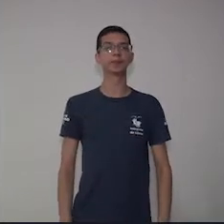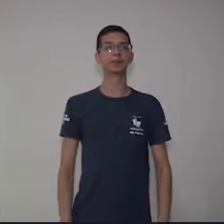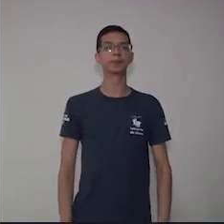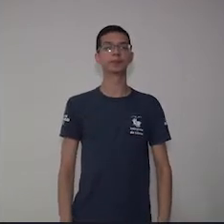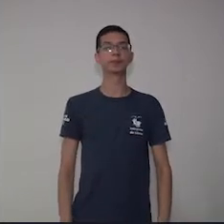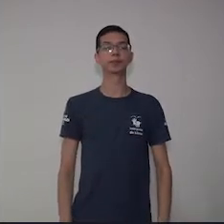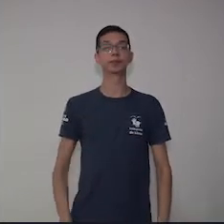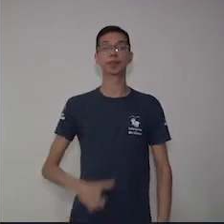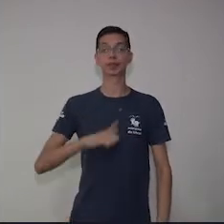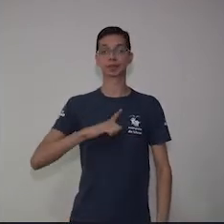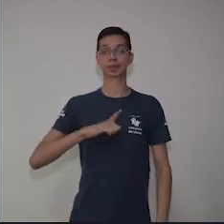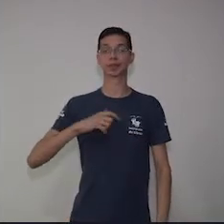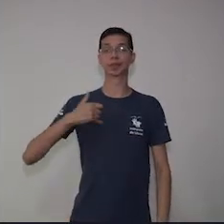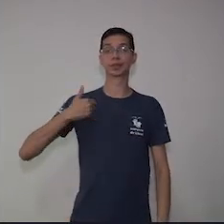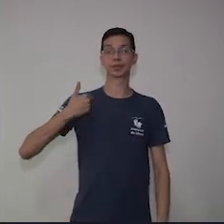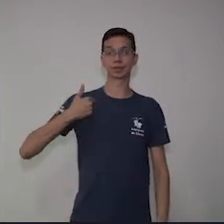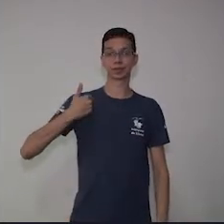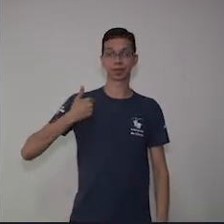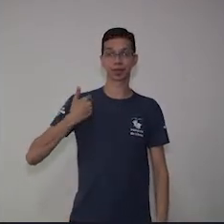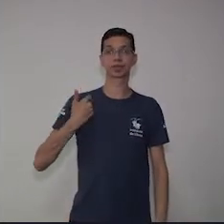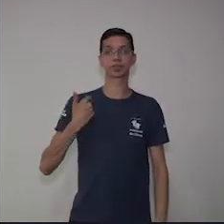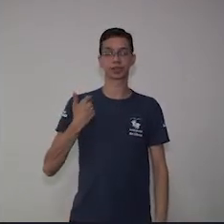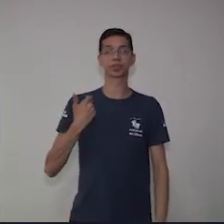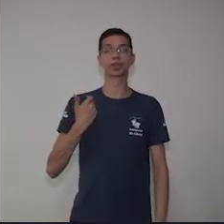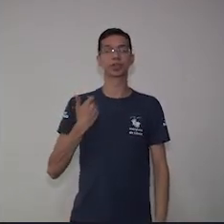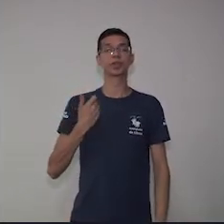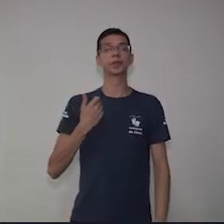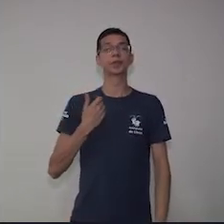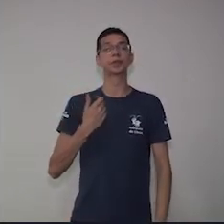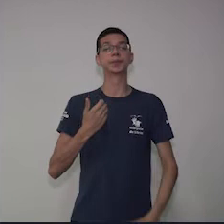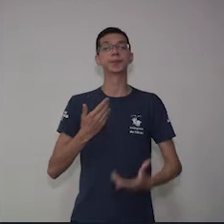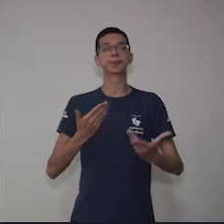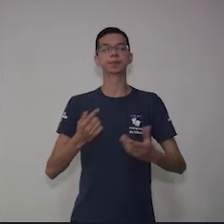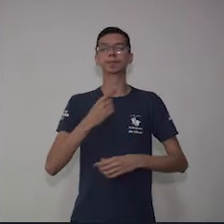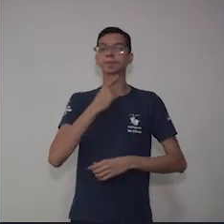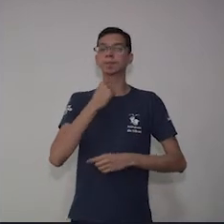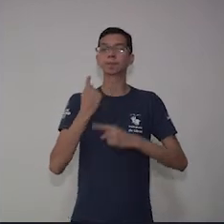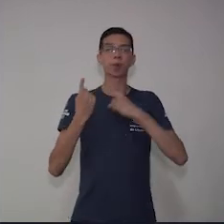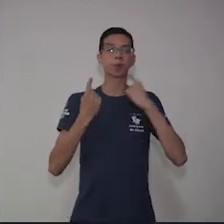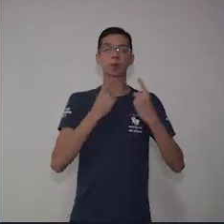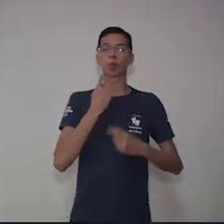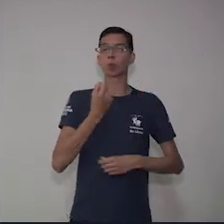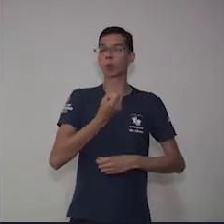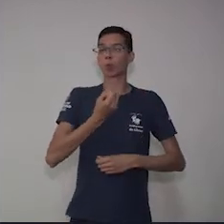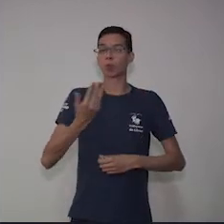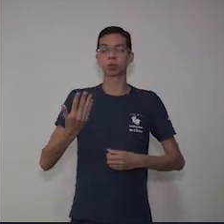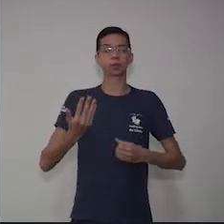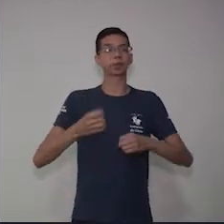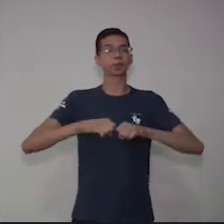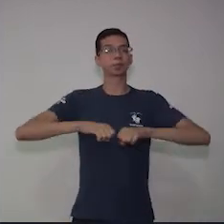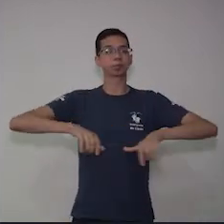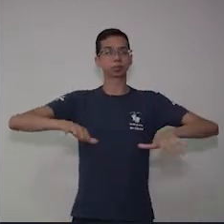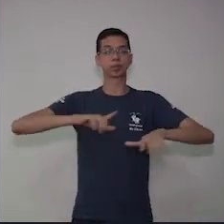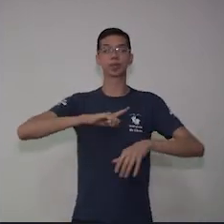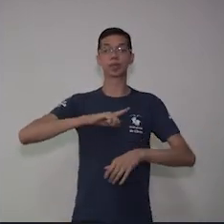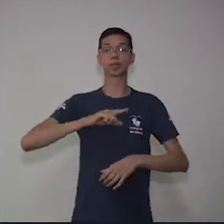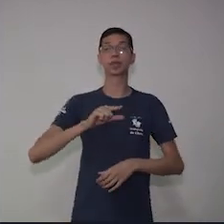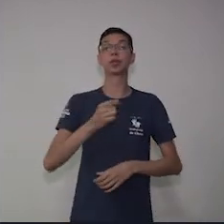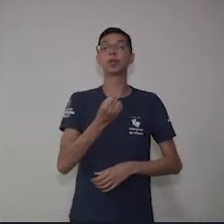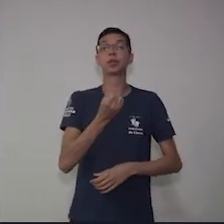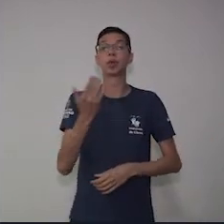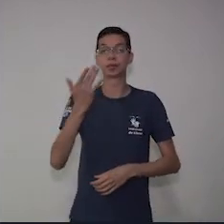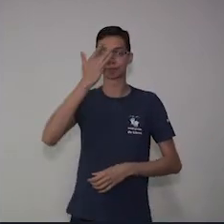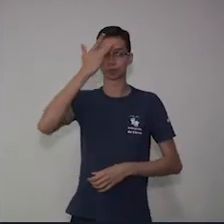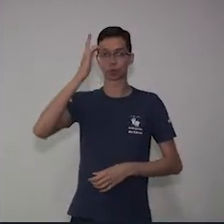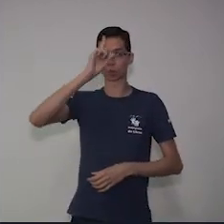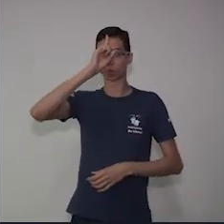faixa etária, há um aumento da letalidade por ISAG, ou seja, o número de óbitos dentre aqueles que foram